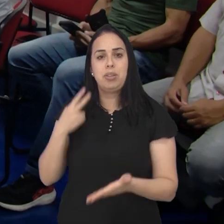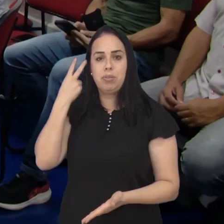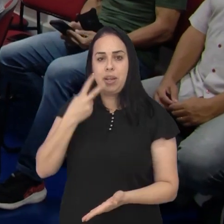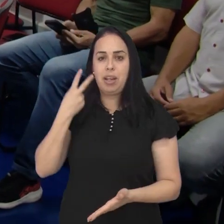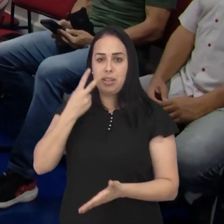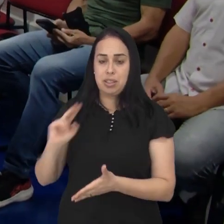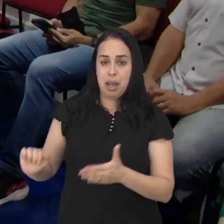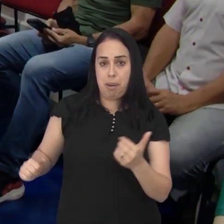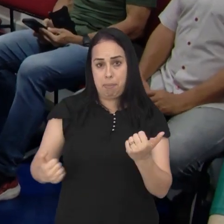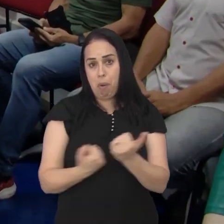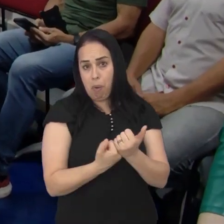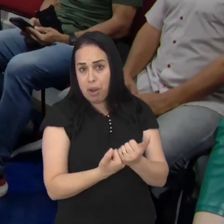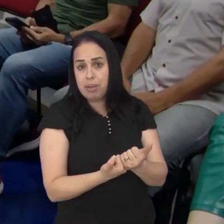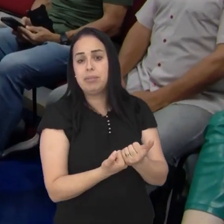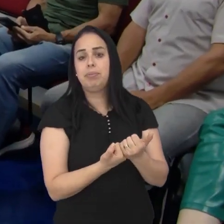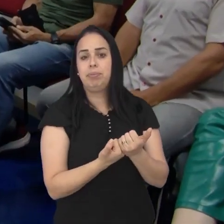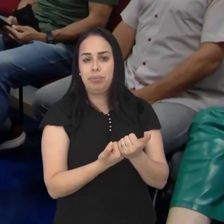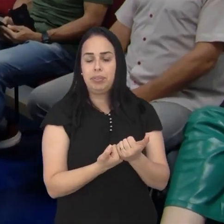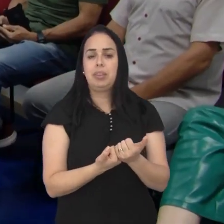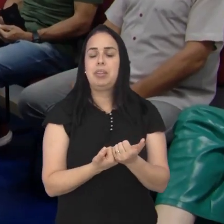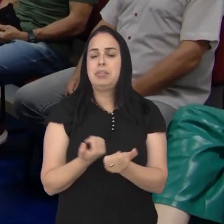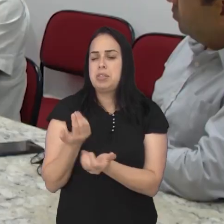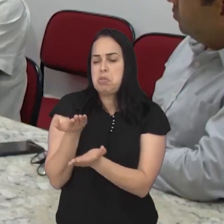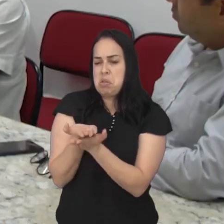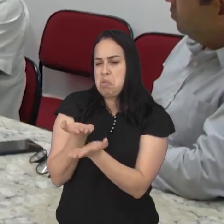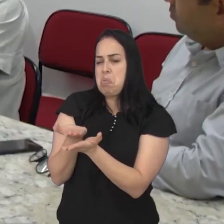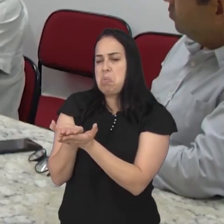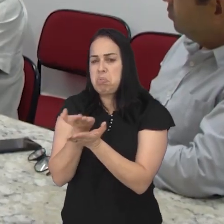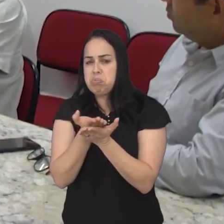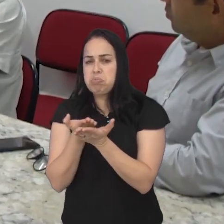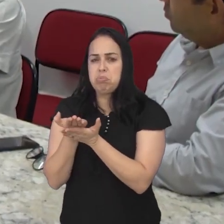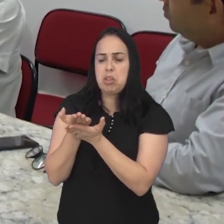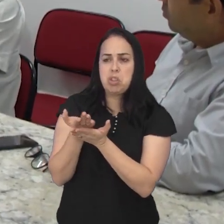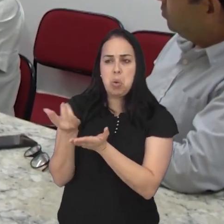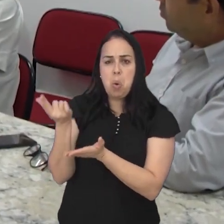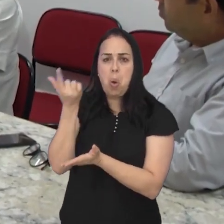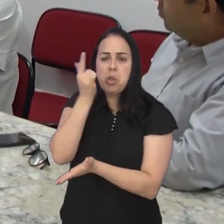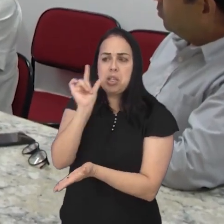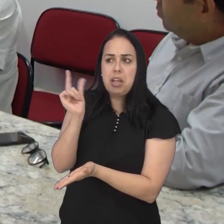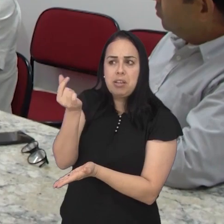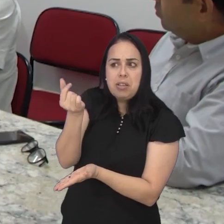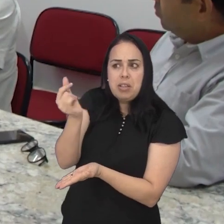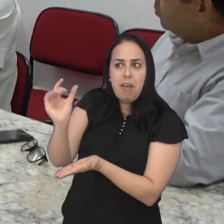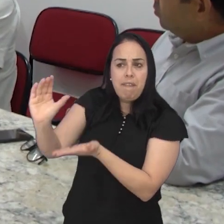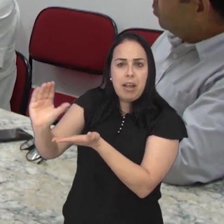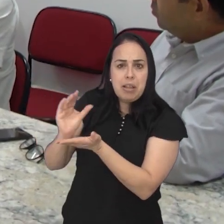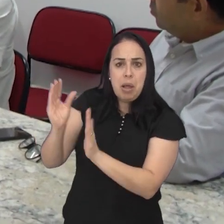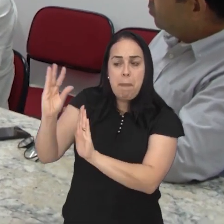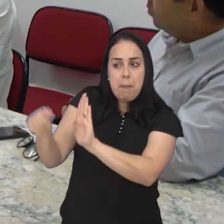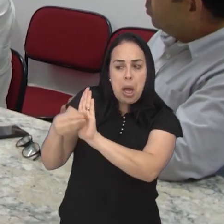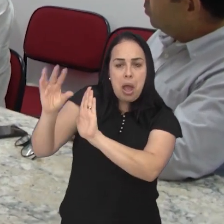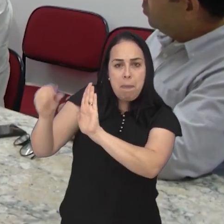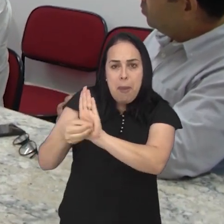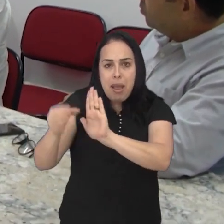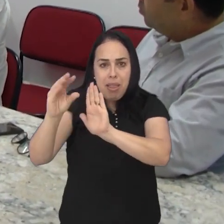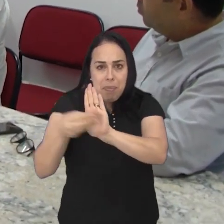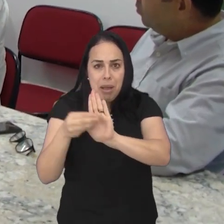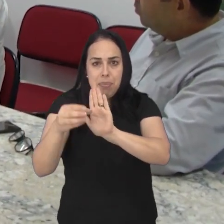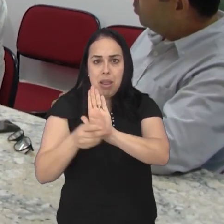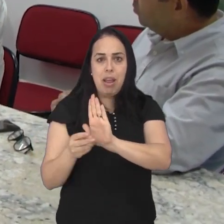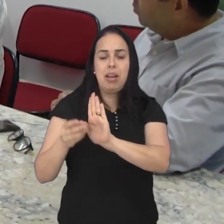de Apoio ao Tratamento Oncológico da Câmara estudam a possibilidade de conseguir verba por meio de